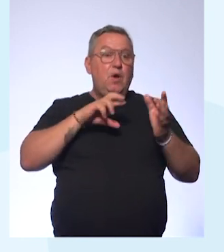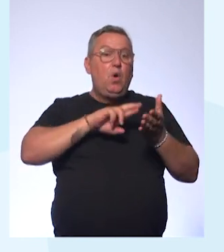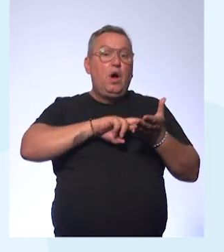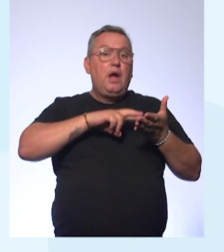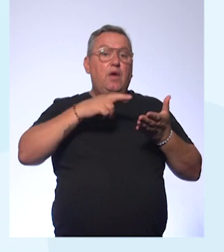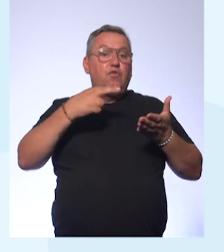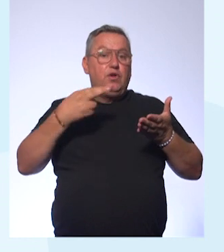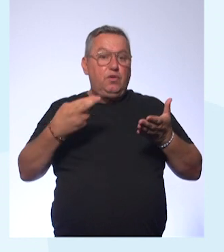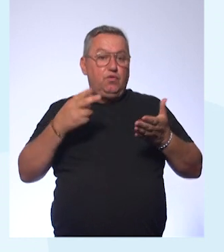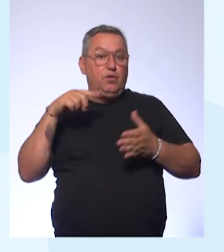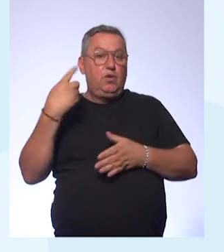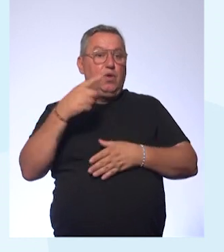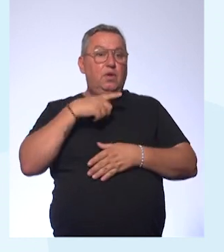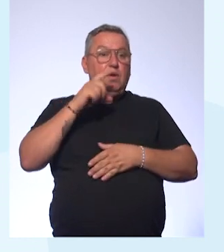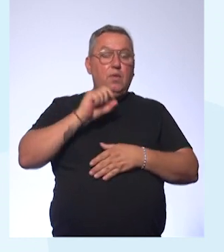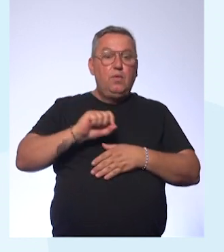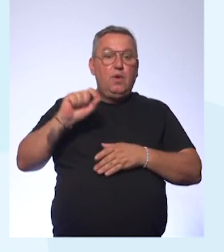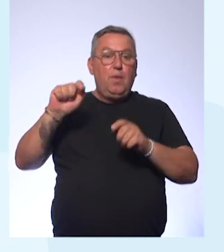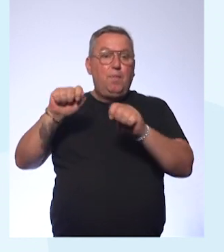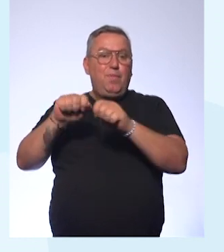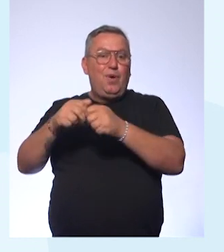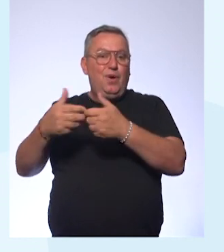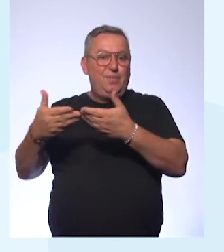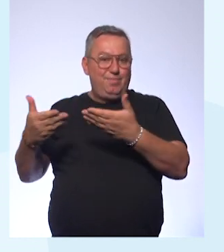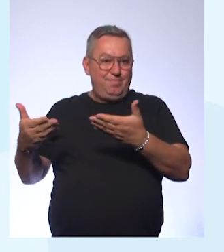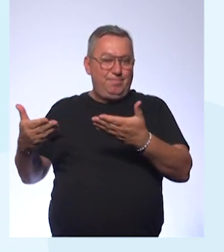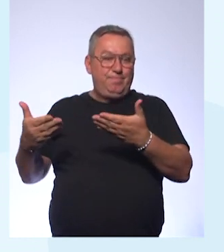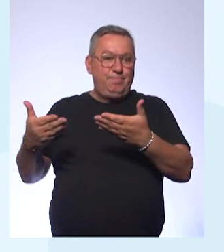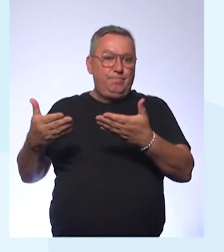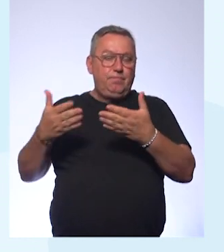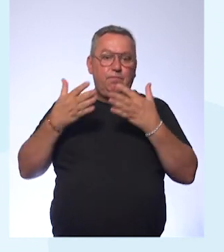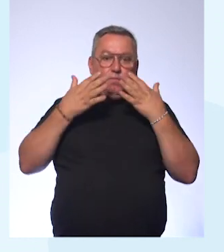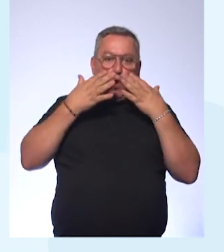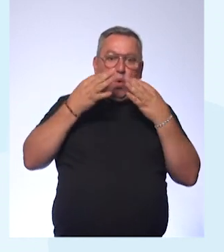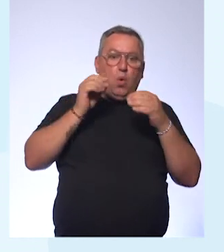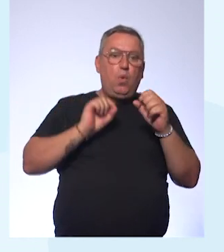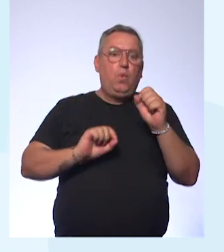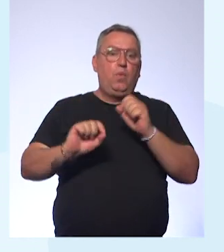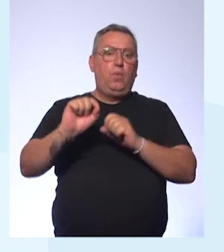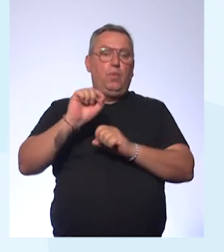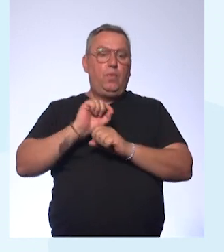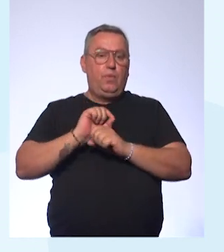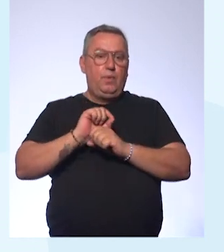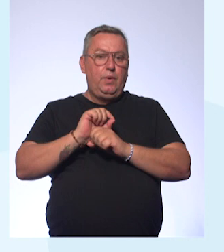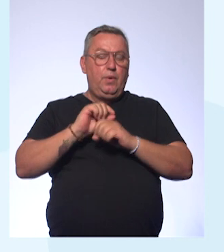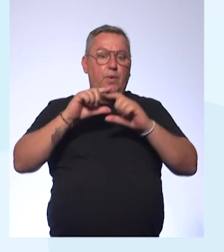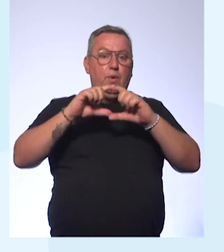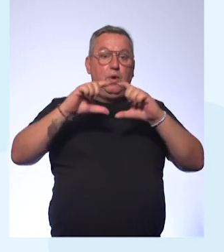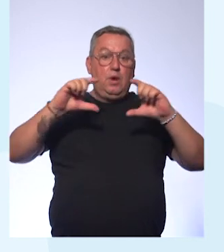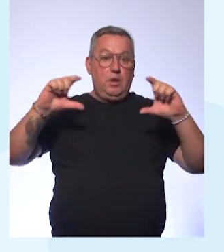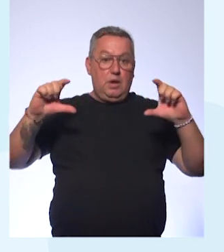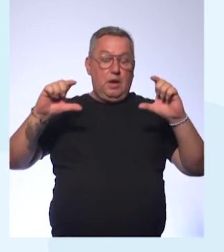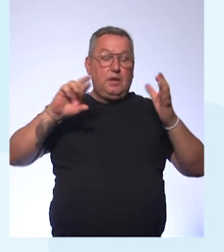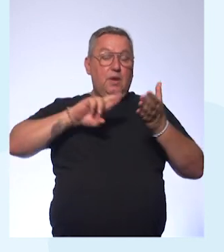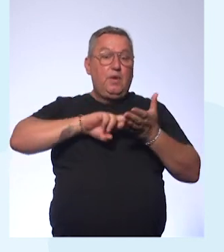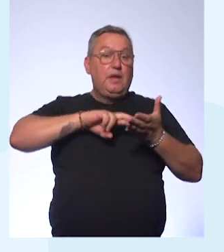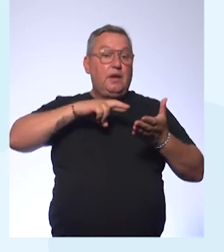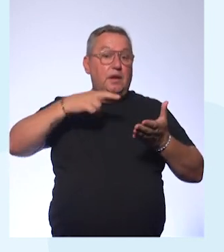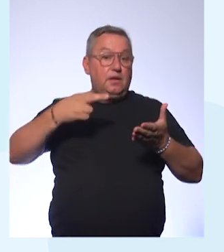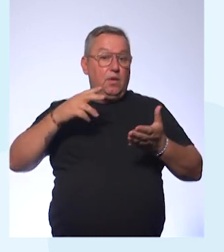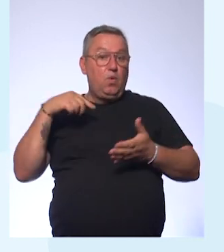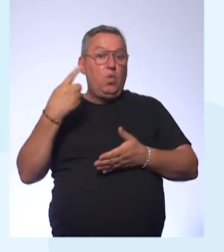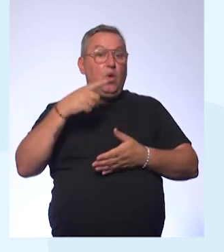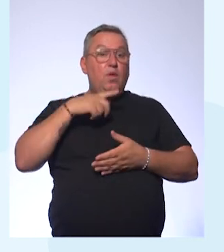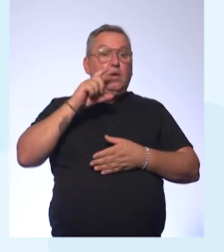lado esquerdo nós temos os produtos. Observando que, em uma equação da reação química, nós